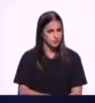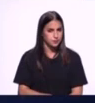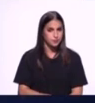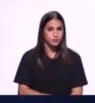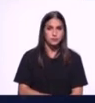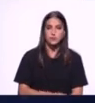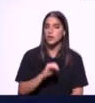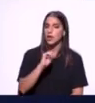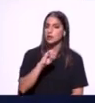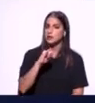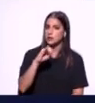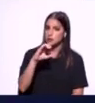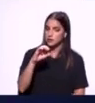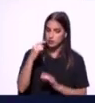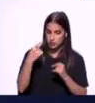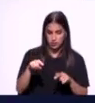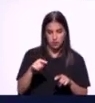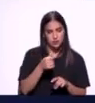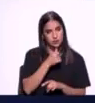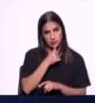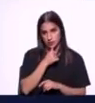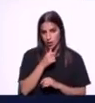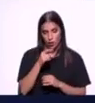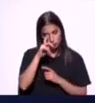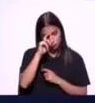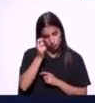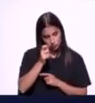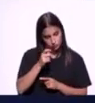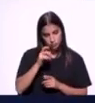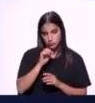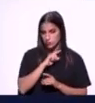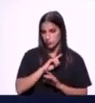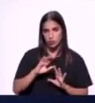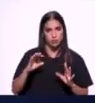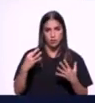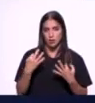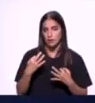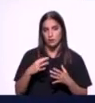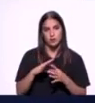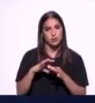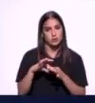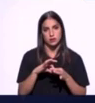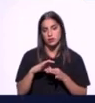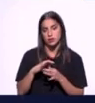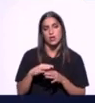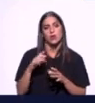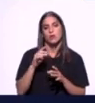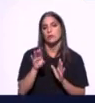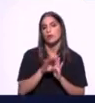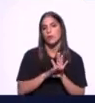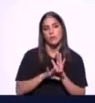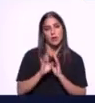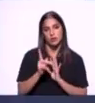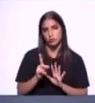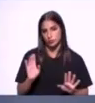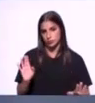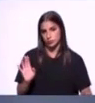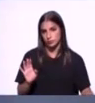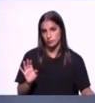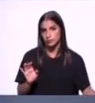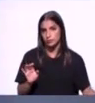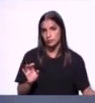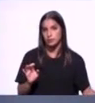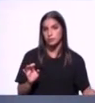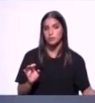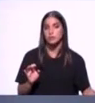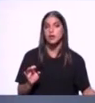tem toda a legitimidade para tomar as decisões que muito bem entende dos seus programas e ninguém tem nada com isso. Nós